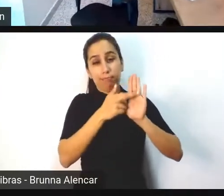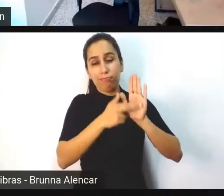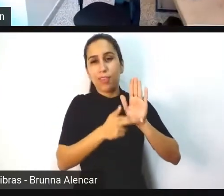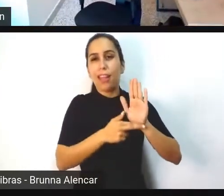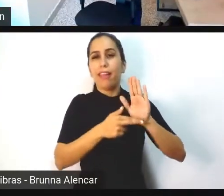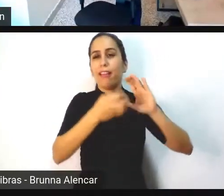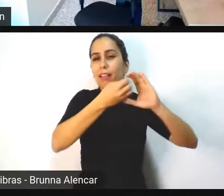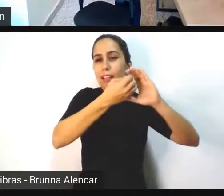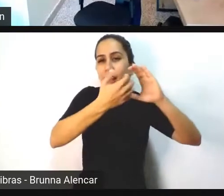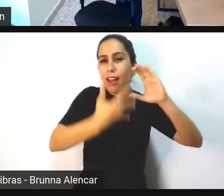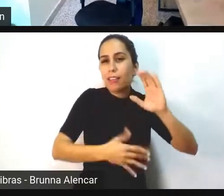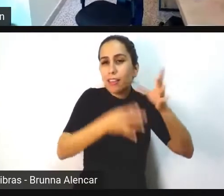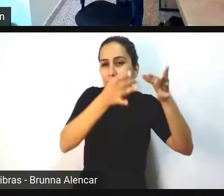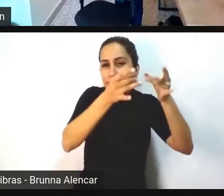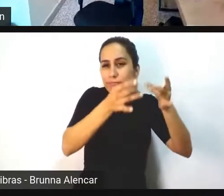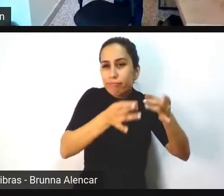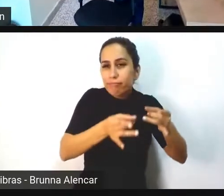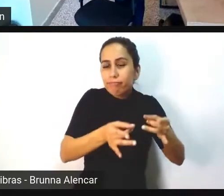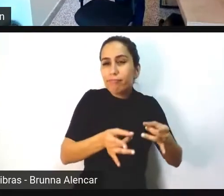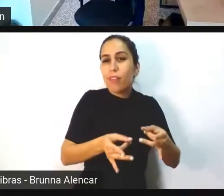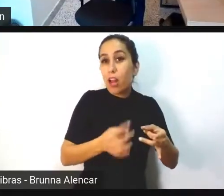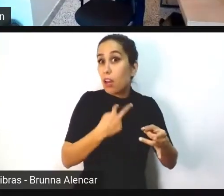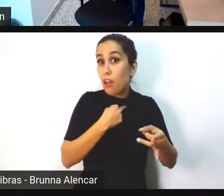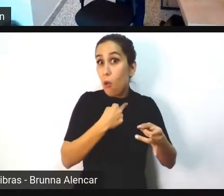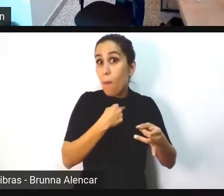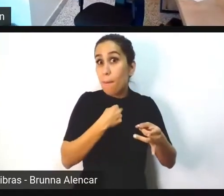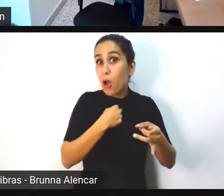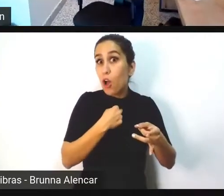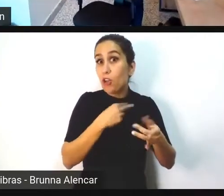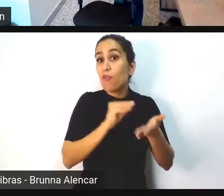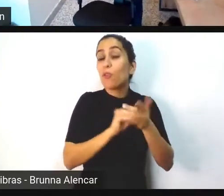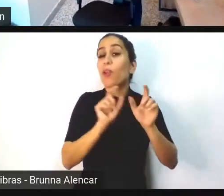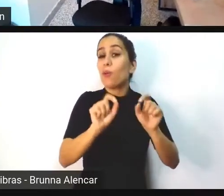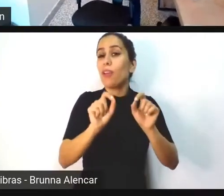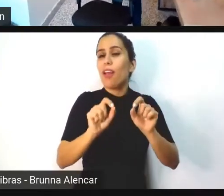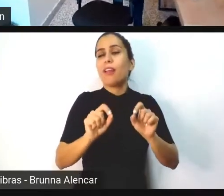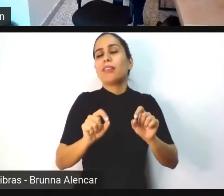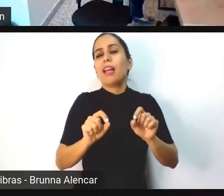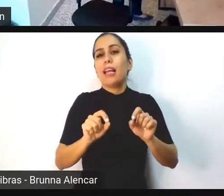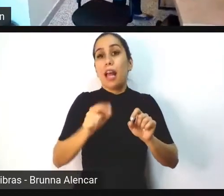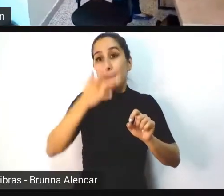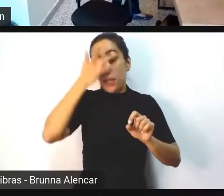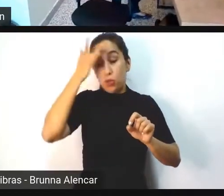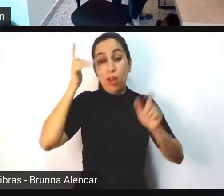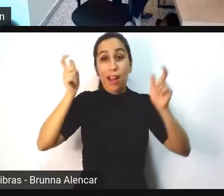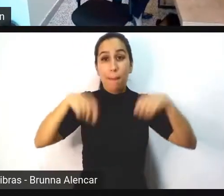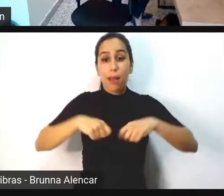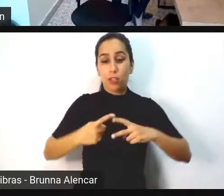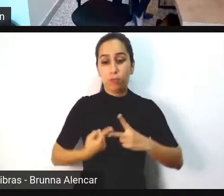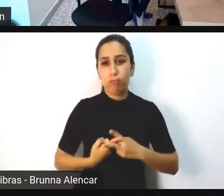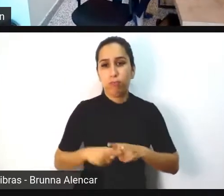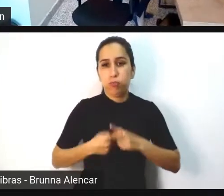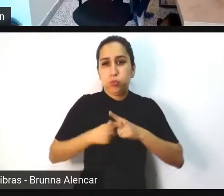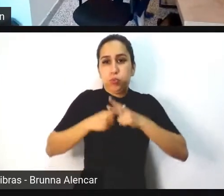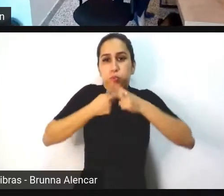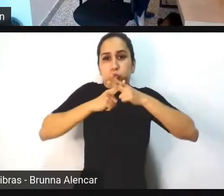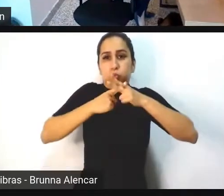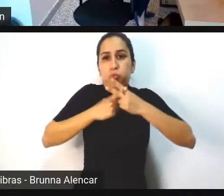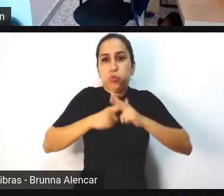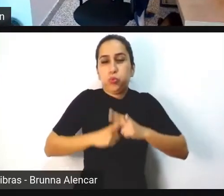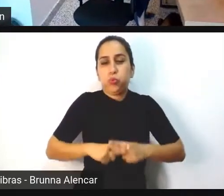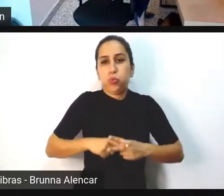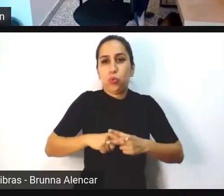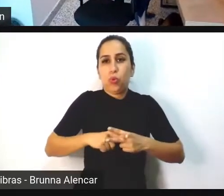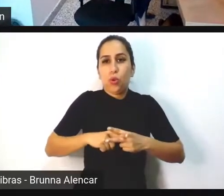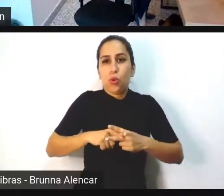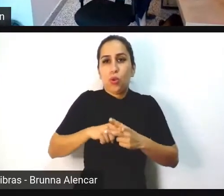espaldar. Porque se o espaldar é fixo, pode acontecer de quando eu me sentar, ele ficar, por exemplo, aqui na